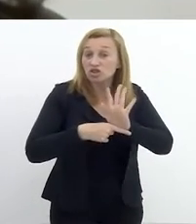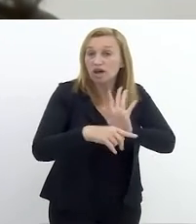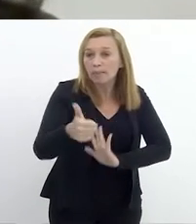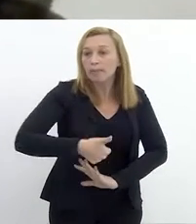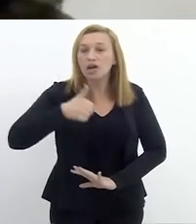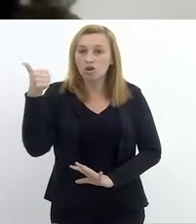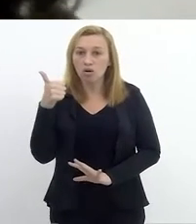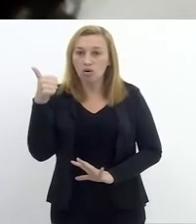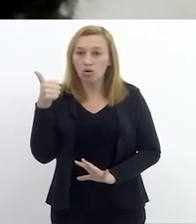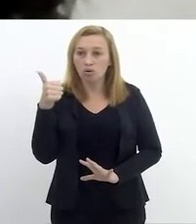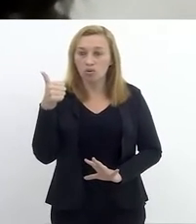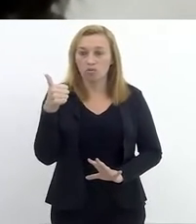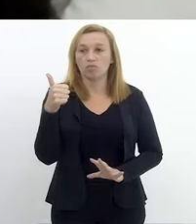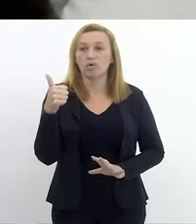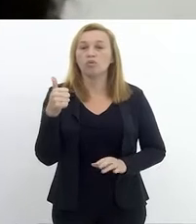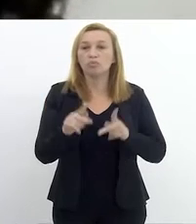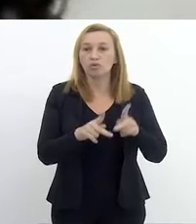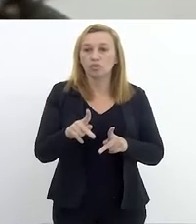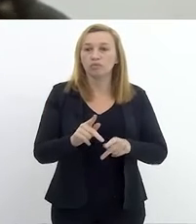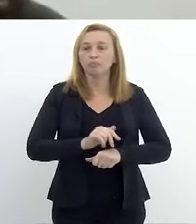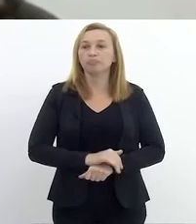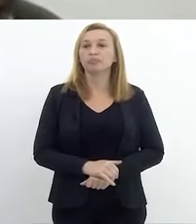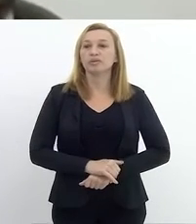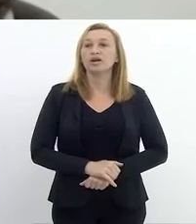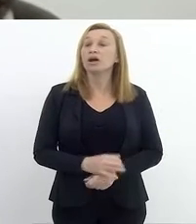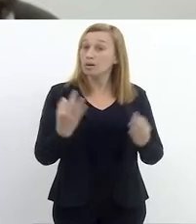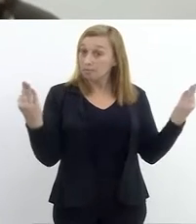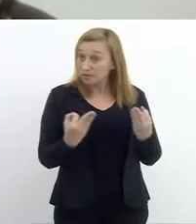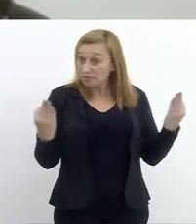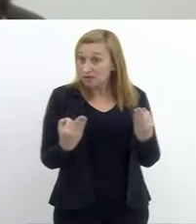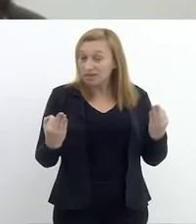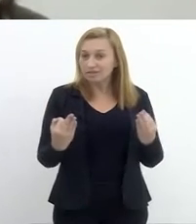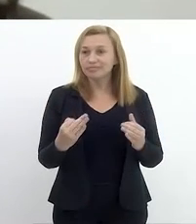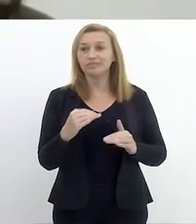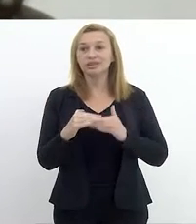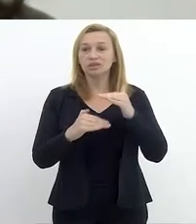produtos, serviços e, principalmente, atender melhor, né, as demandas da população.